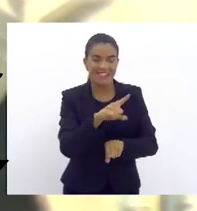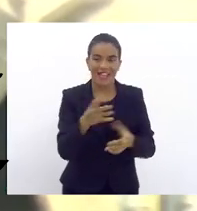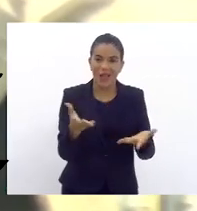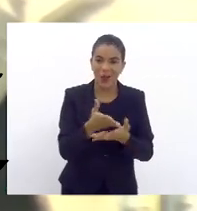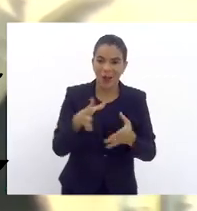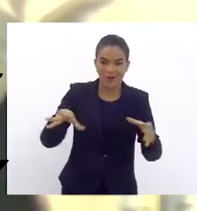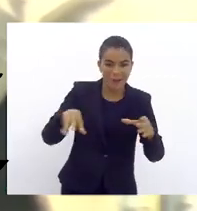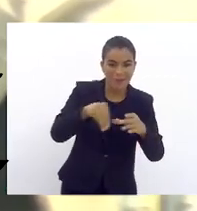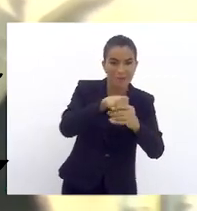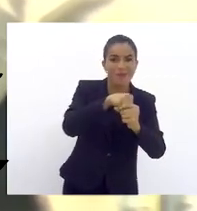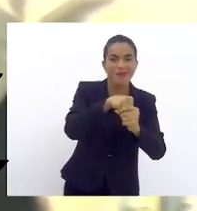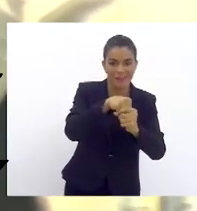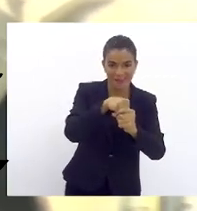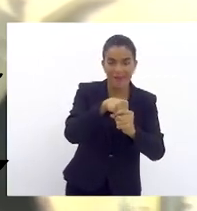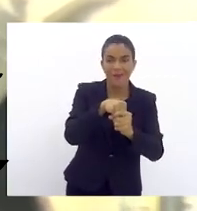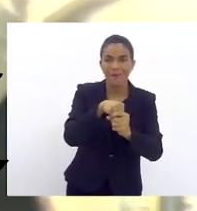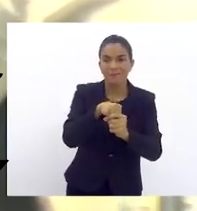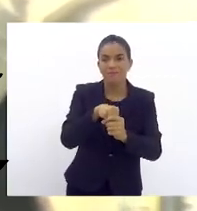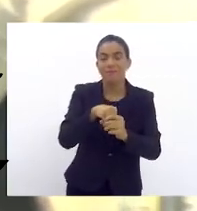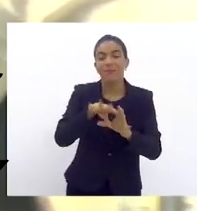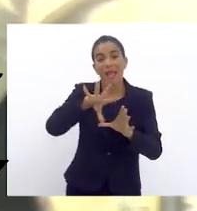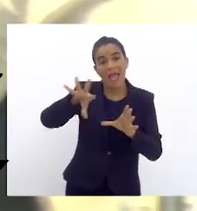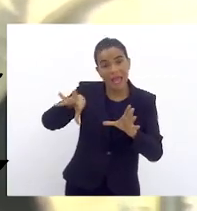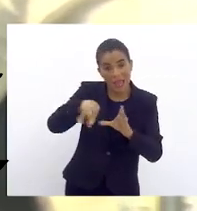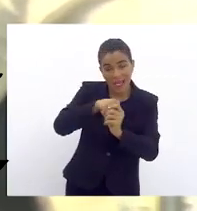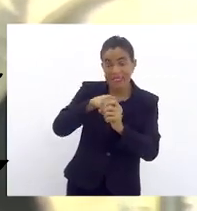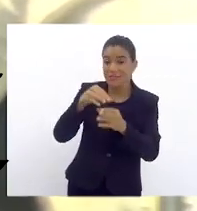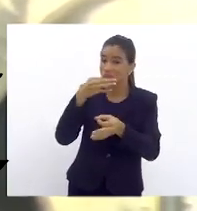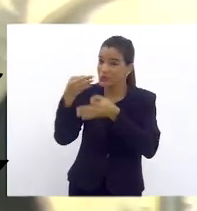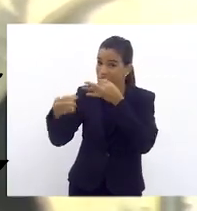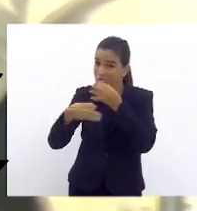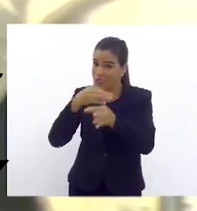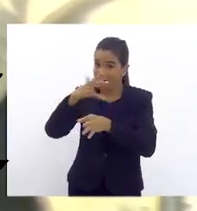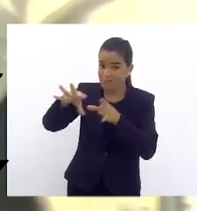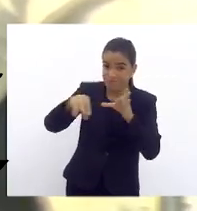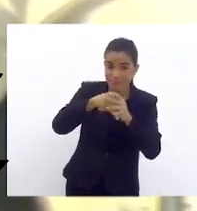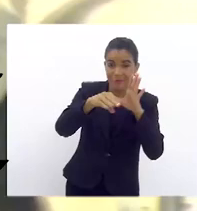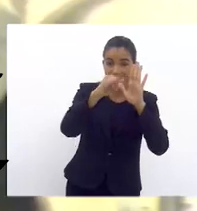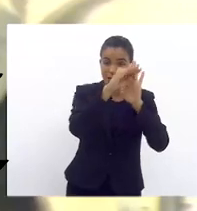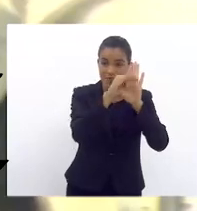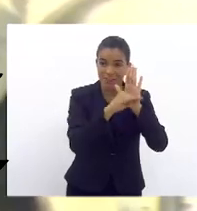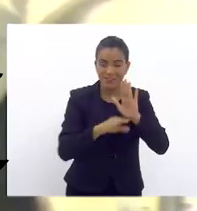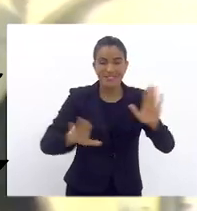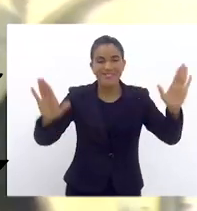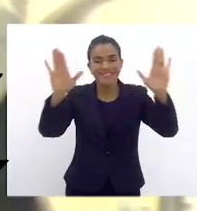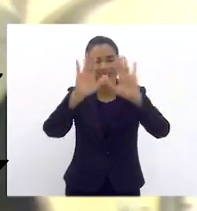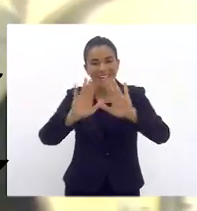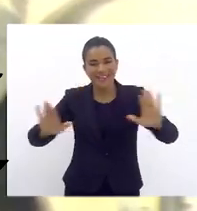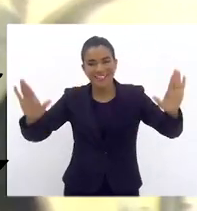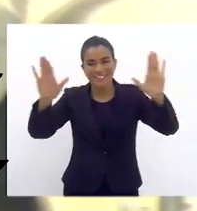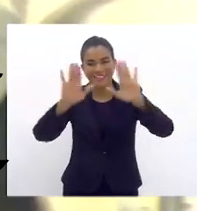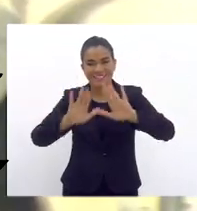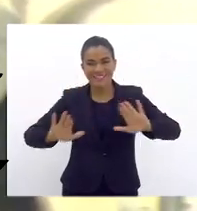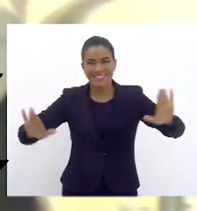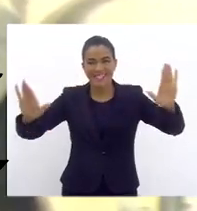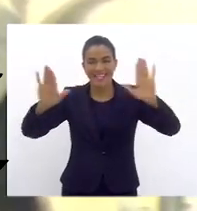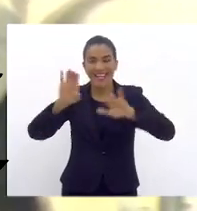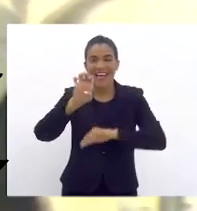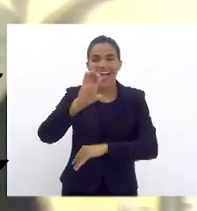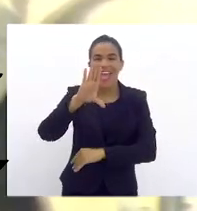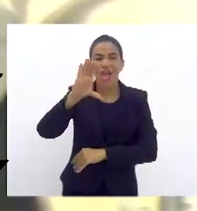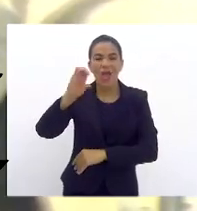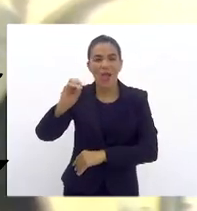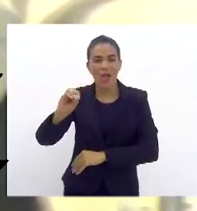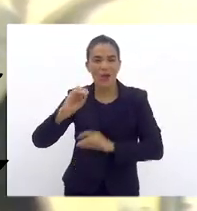meu companheiro Deputado José Marques essas sugestões para as nossas pautas saudações Eco libertárias